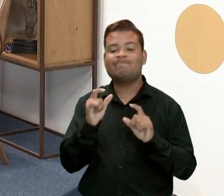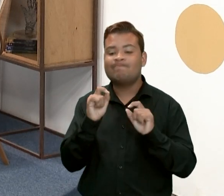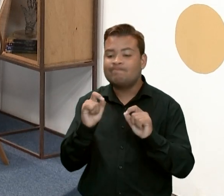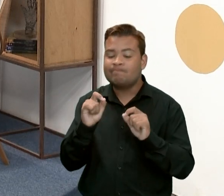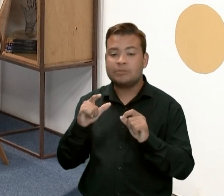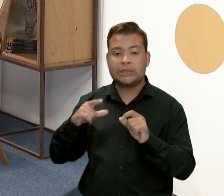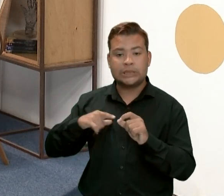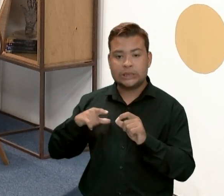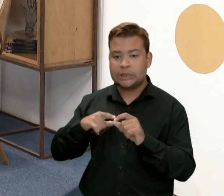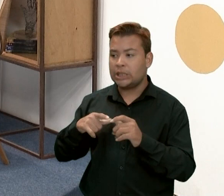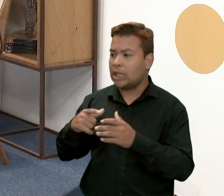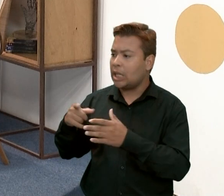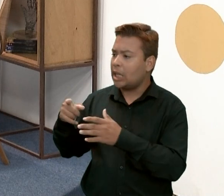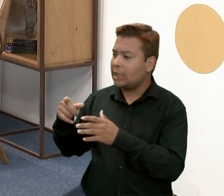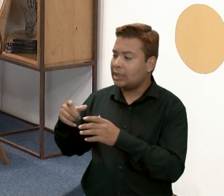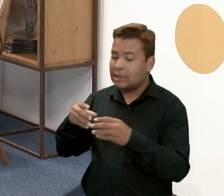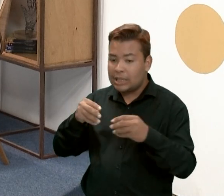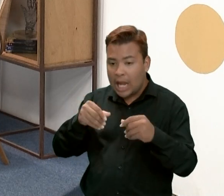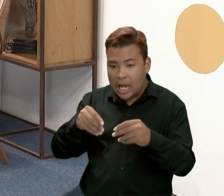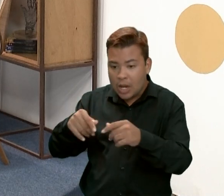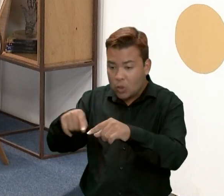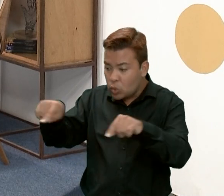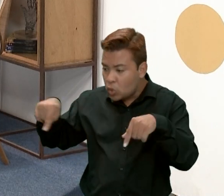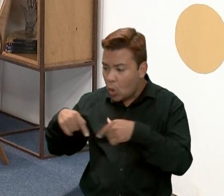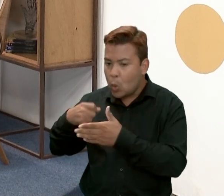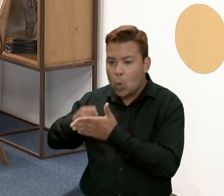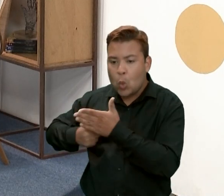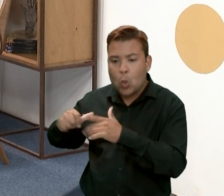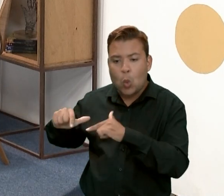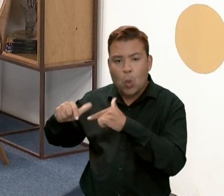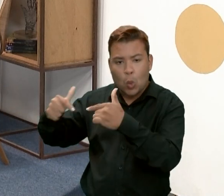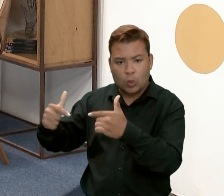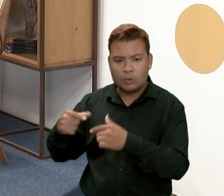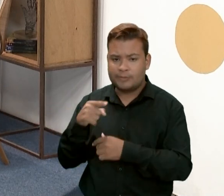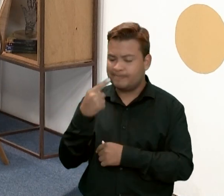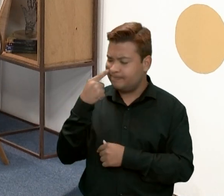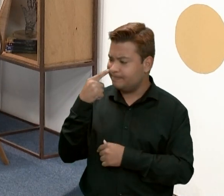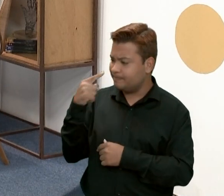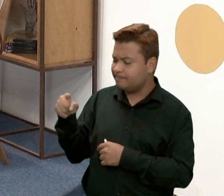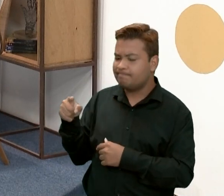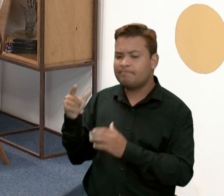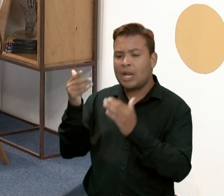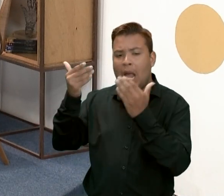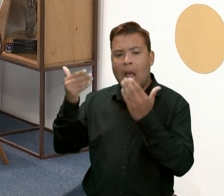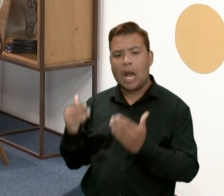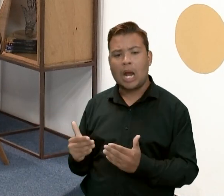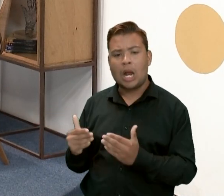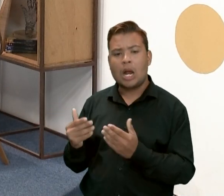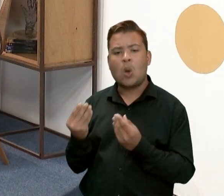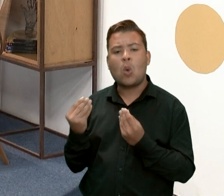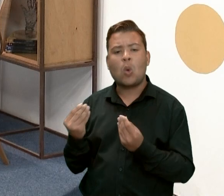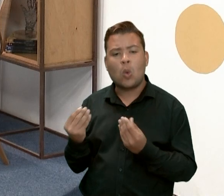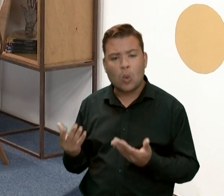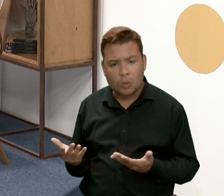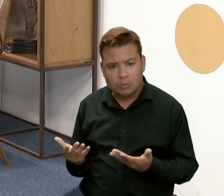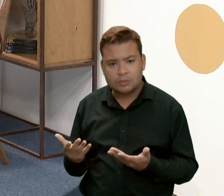envolvido em muita luta de territórios. Como a senhora analisa essa situação aqui no Brasil? É algo que